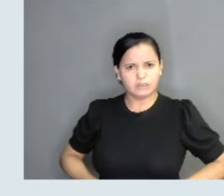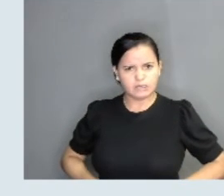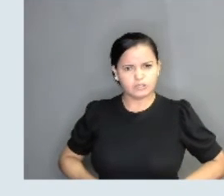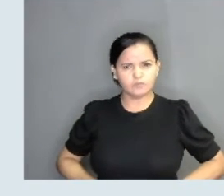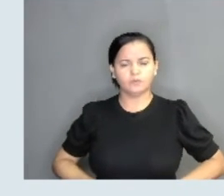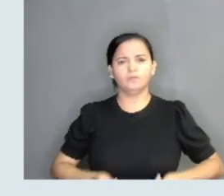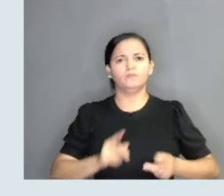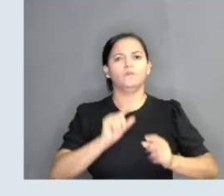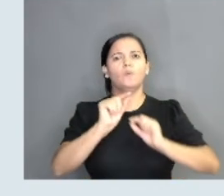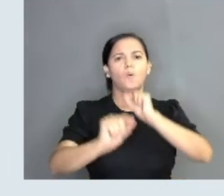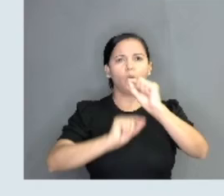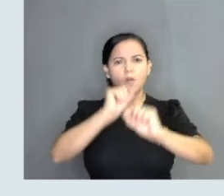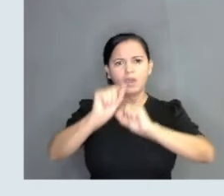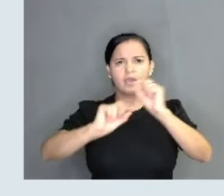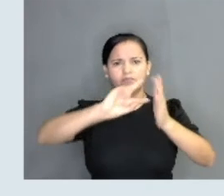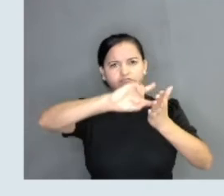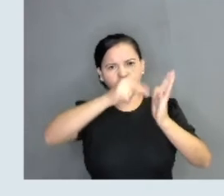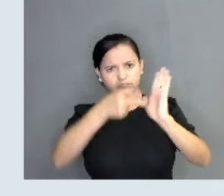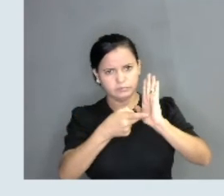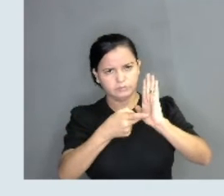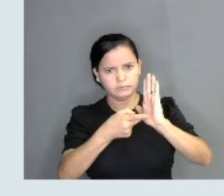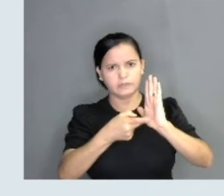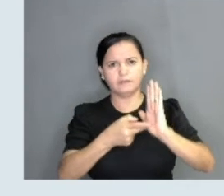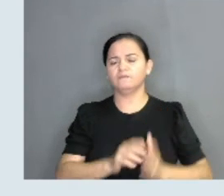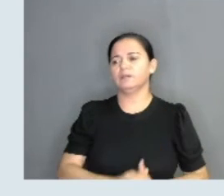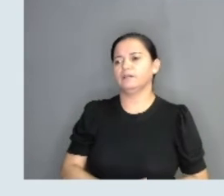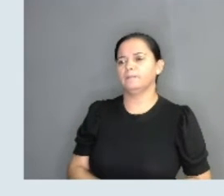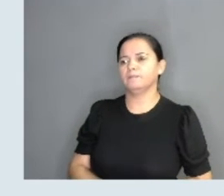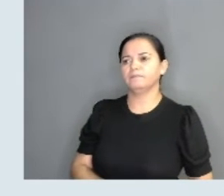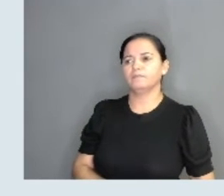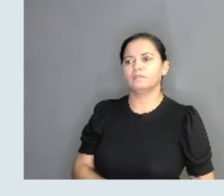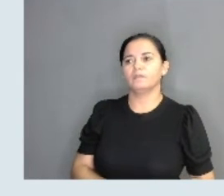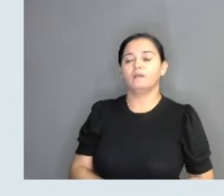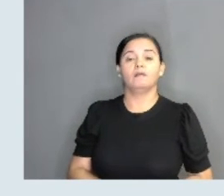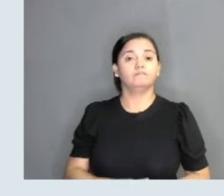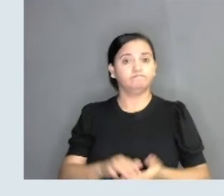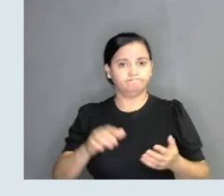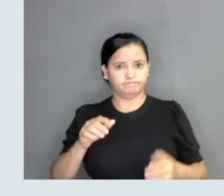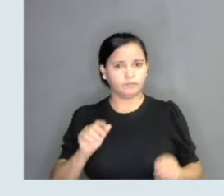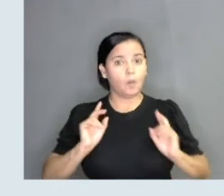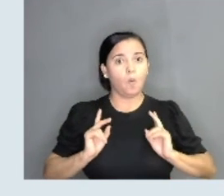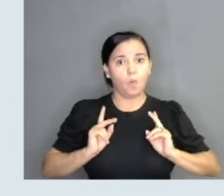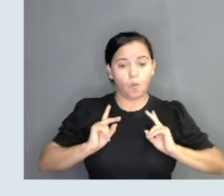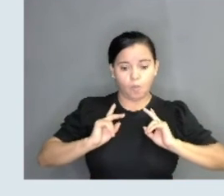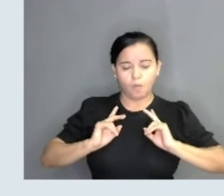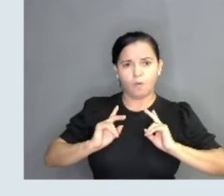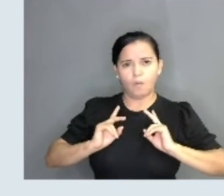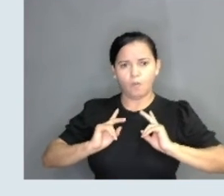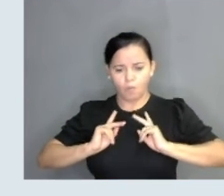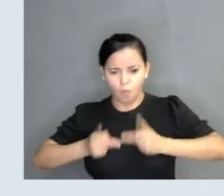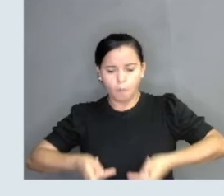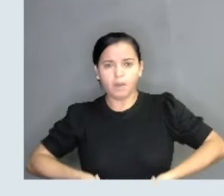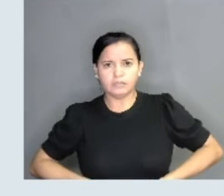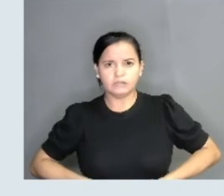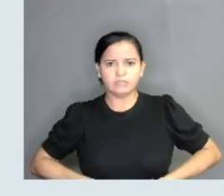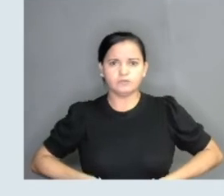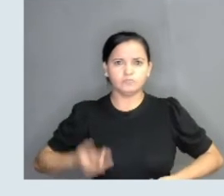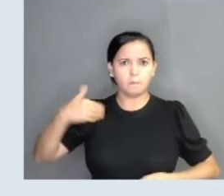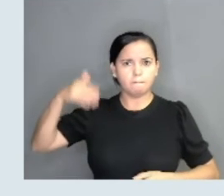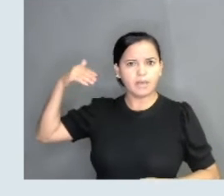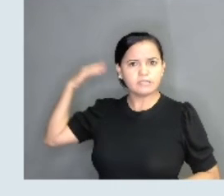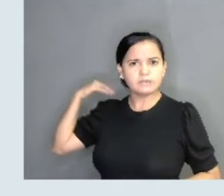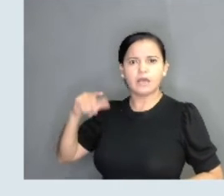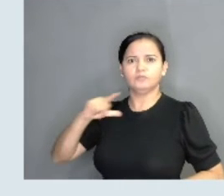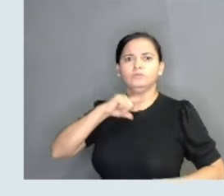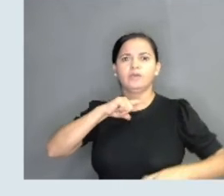bom? Bom, o humanismo foi um movimento intelectual iniciado na Itália no século